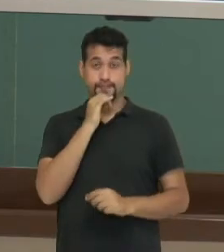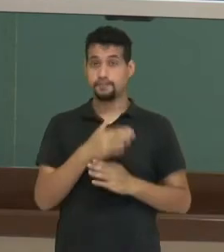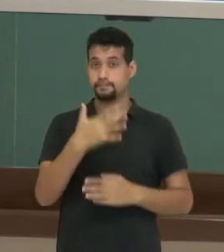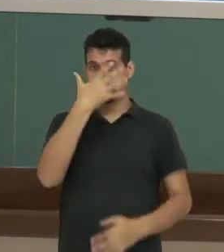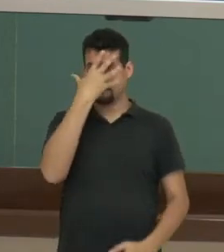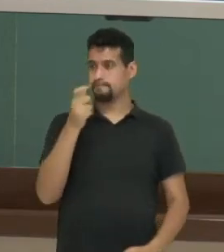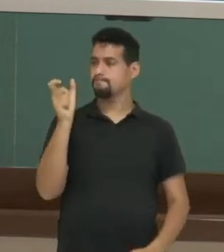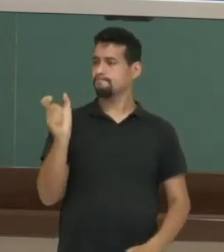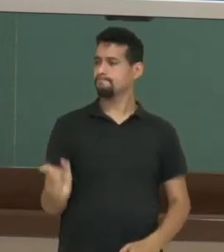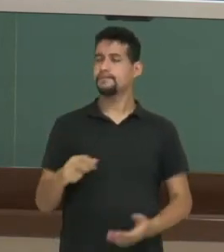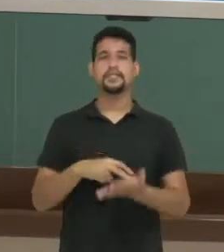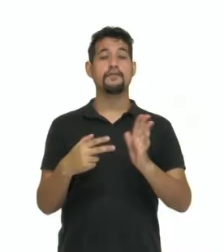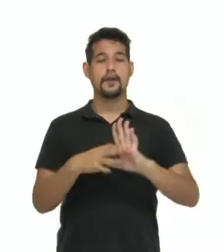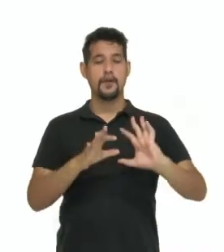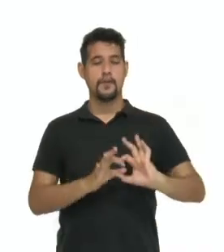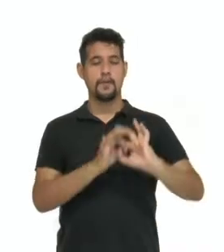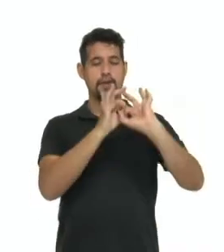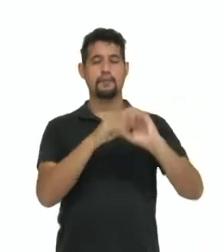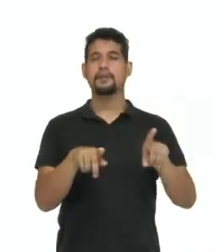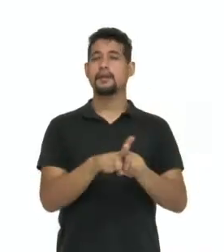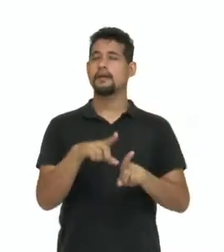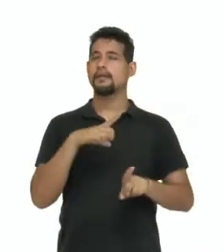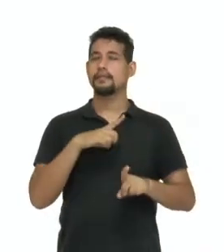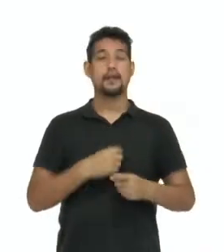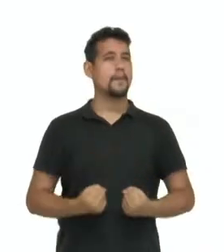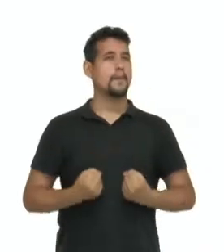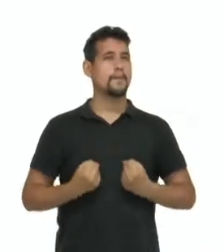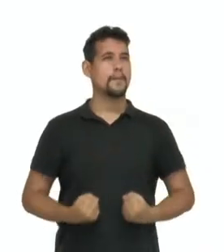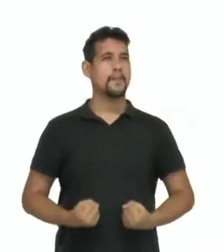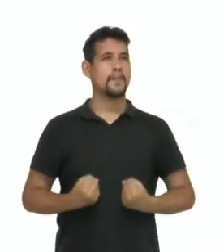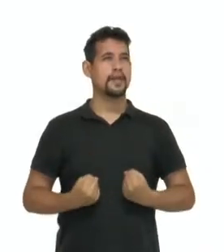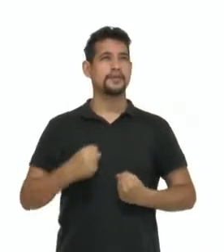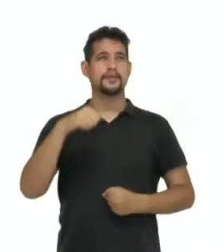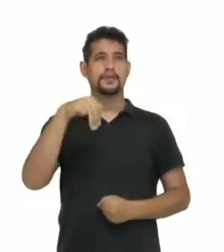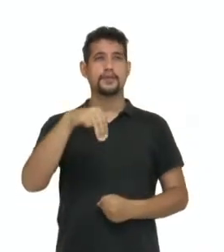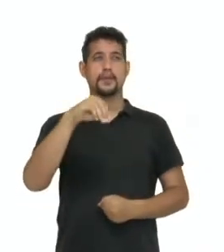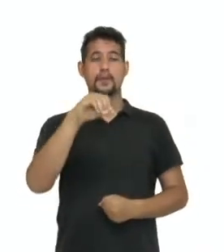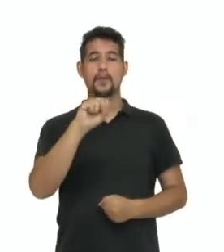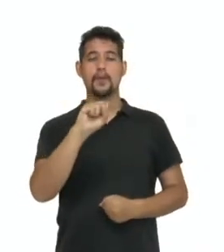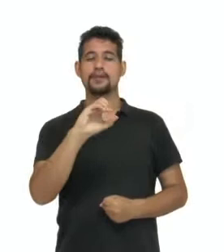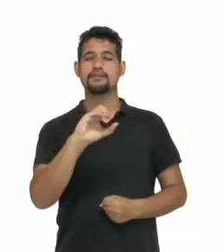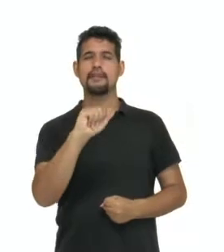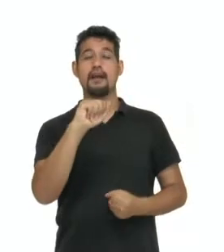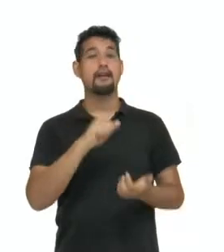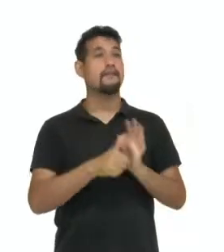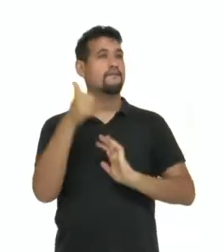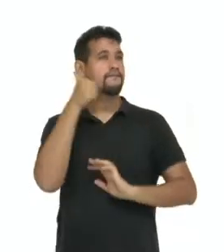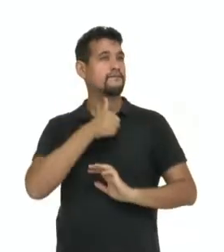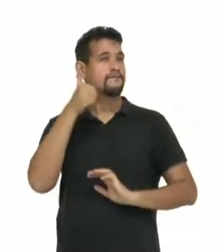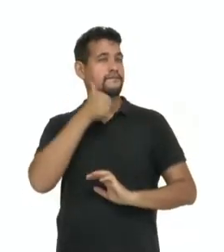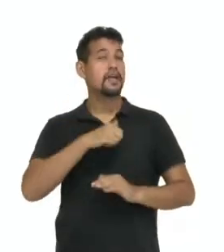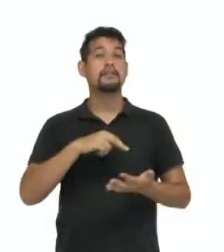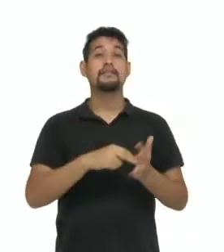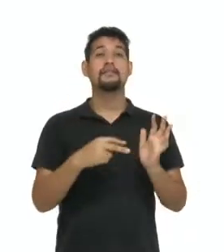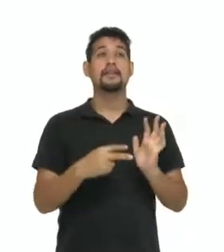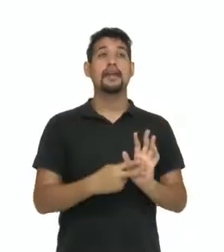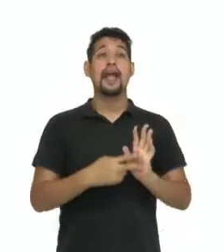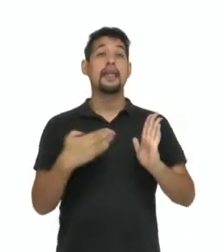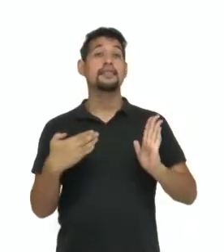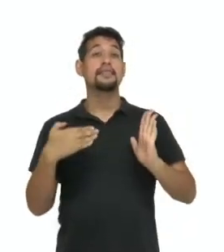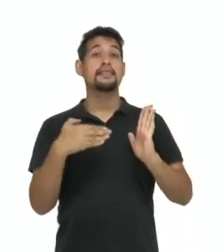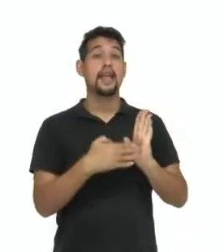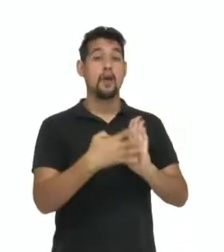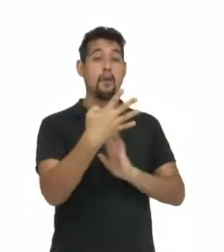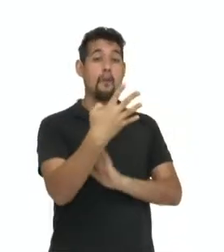é olímpico. Temos o peso mosca, que no feminino é de 40 até